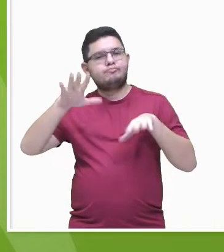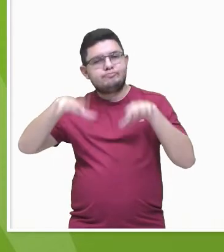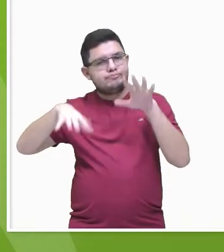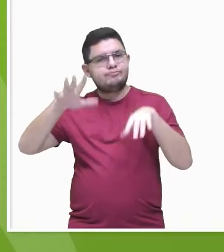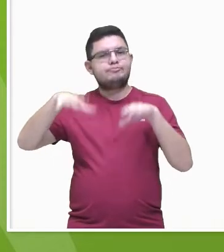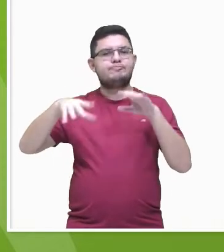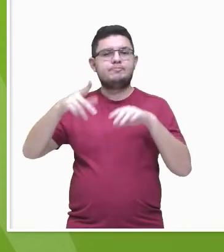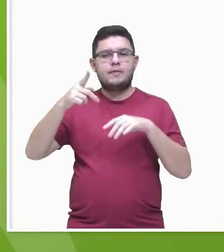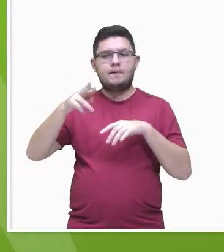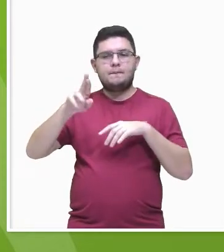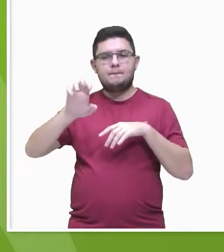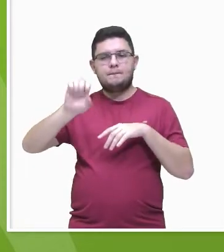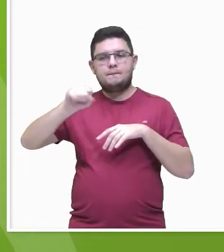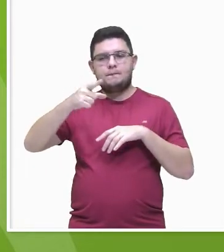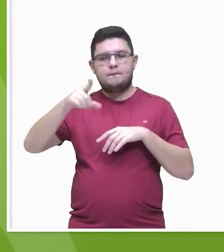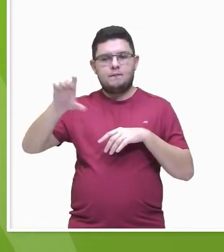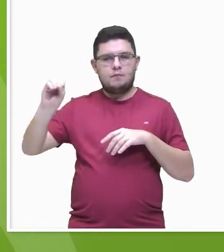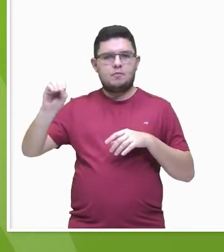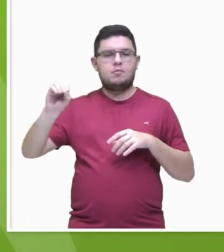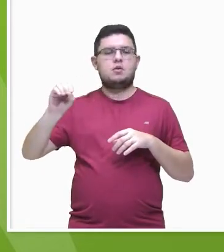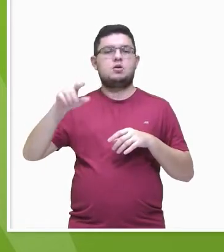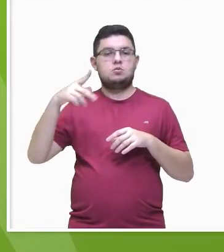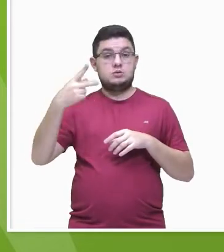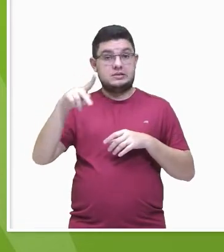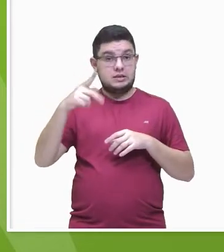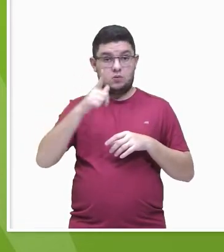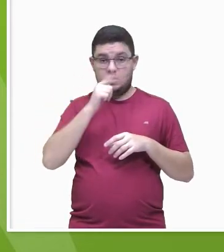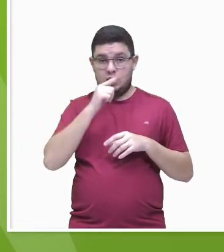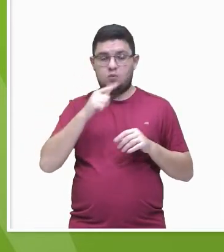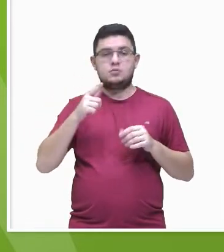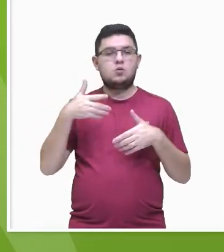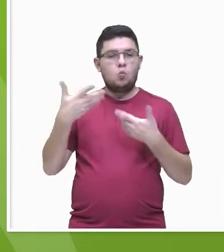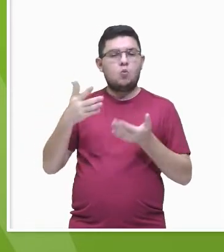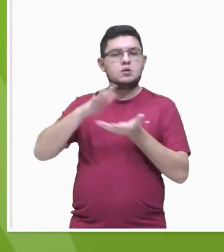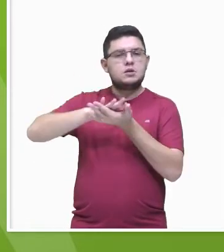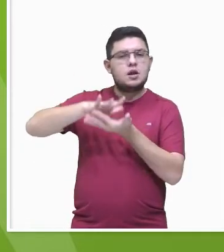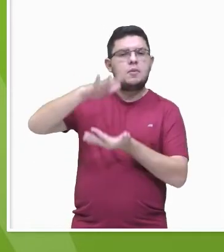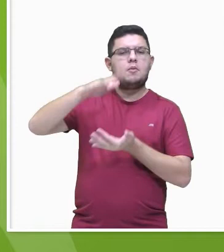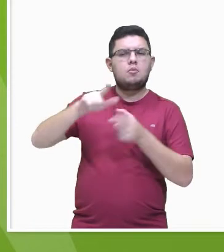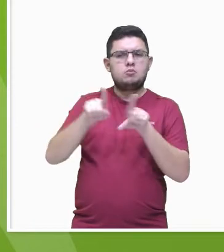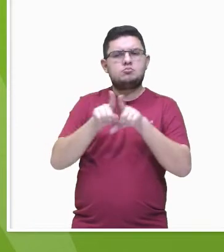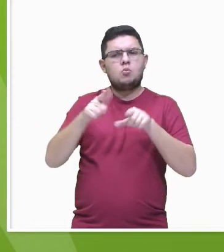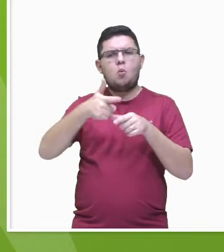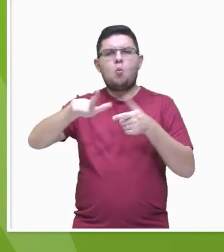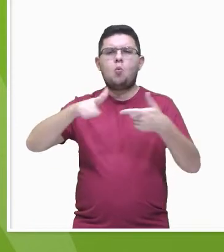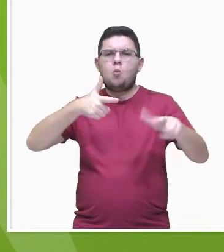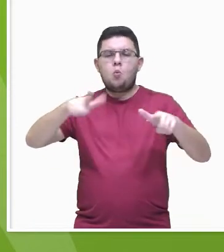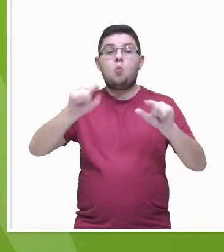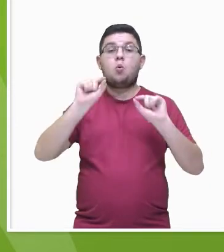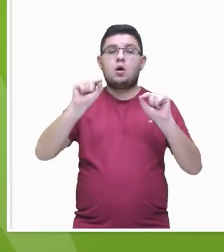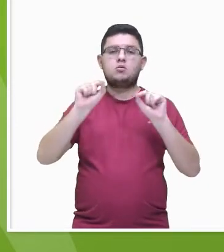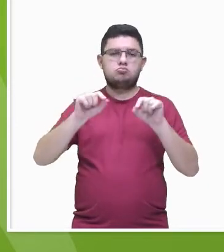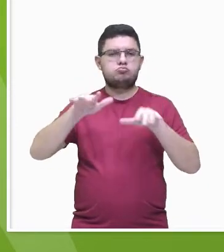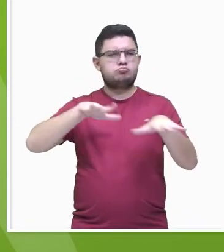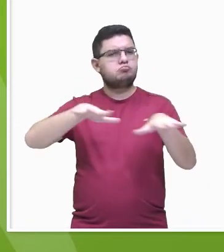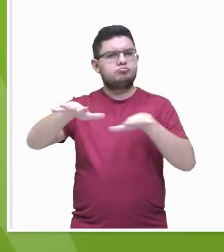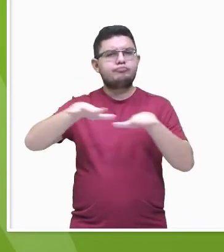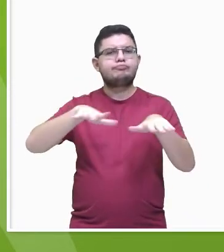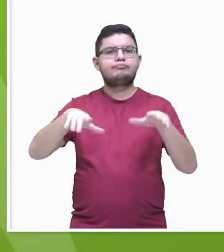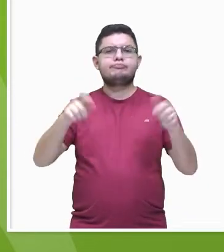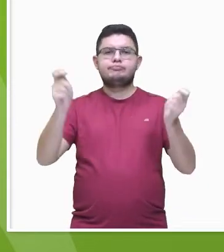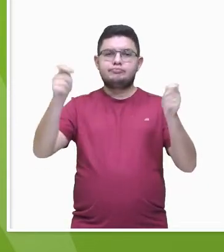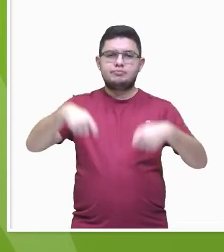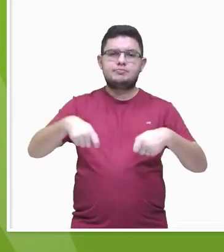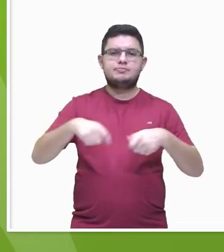água, certo? E aí sim, a estrela do mar ou os demais equinodermos vão poder se locomover,